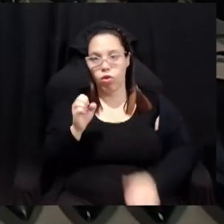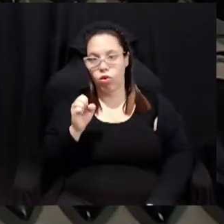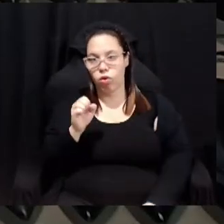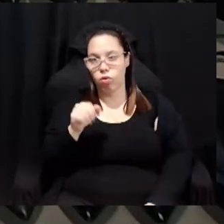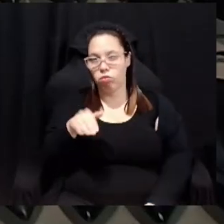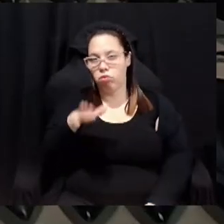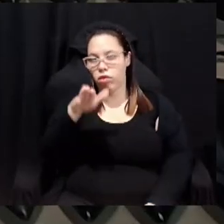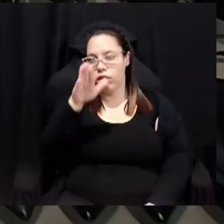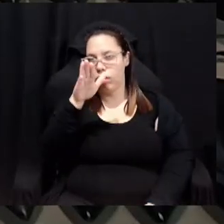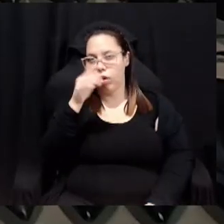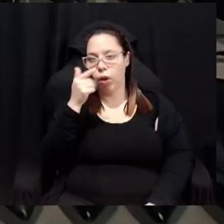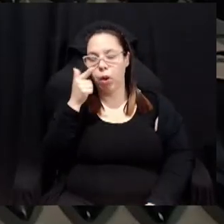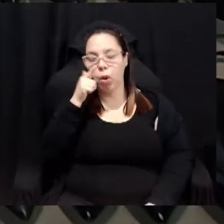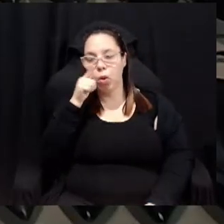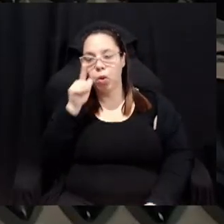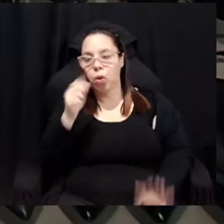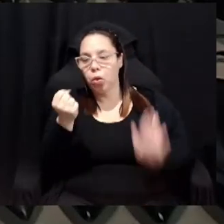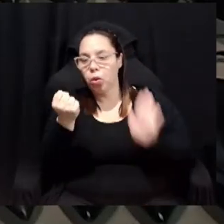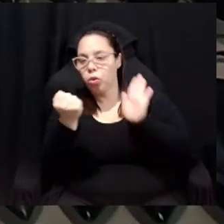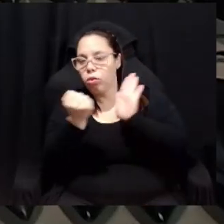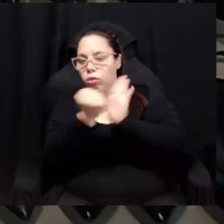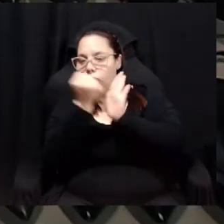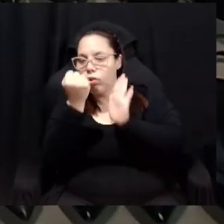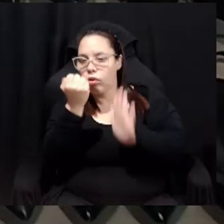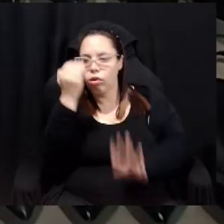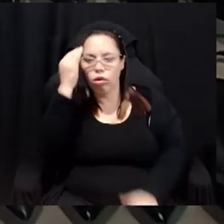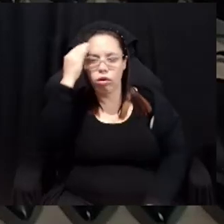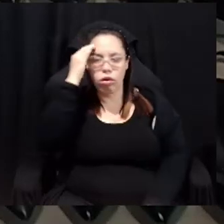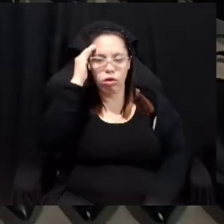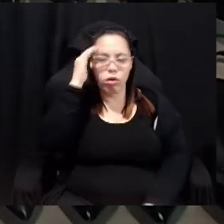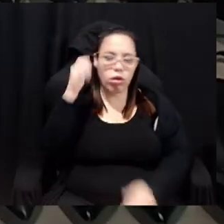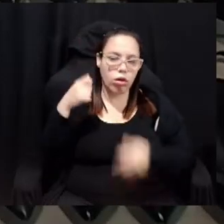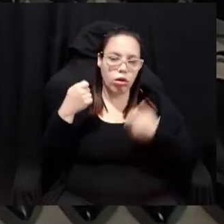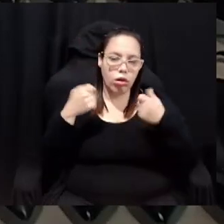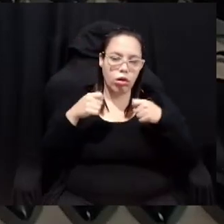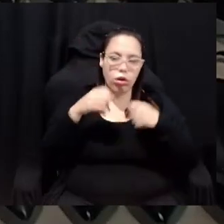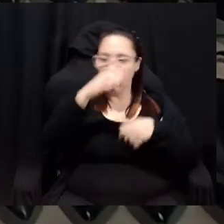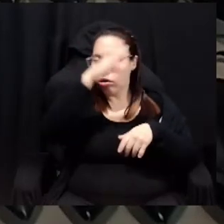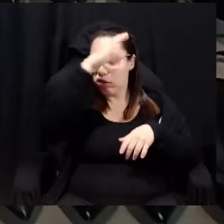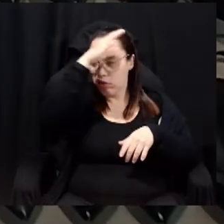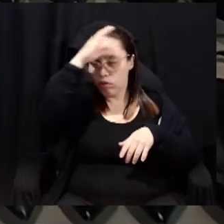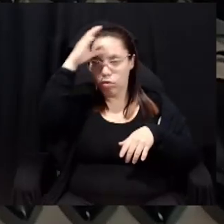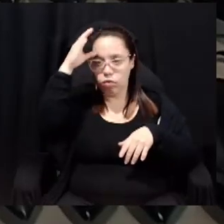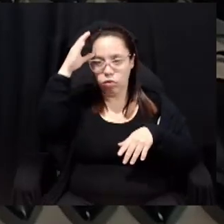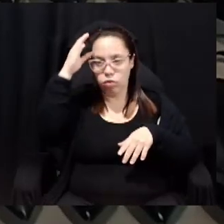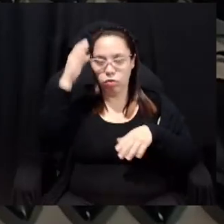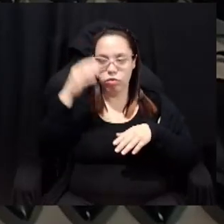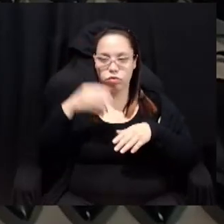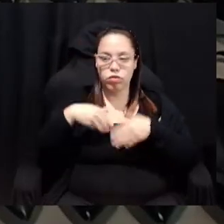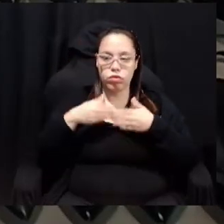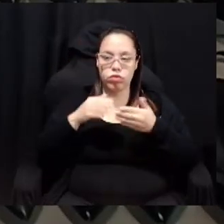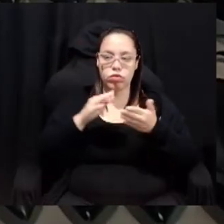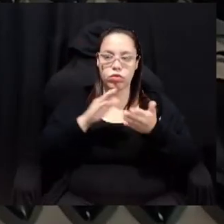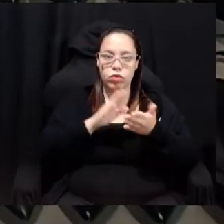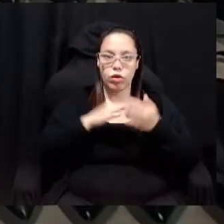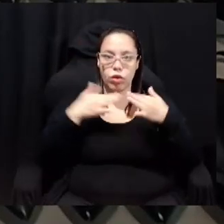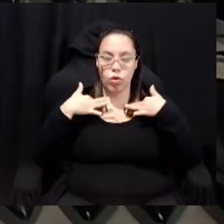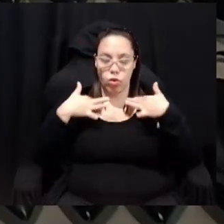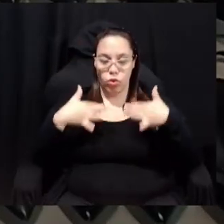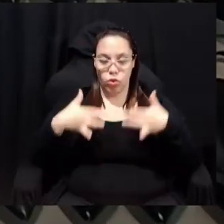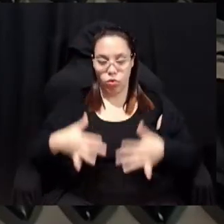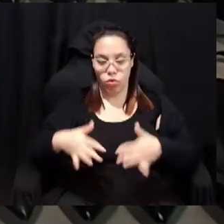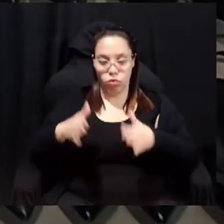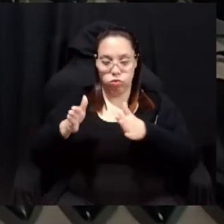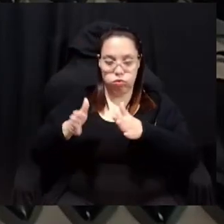consigo olhar para a marca e entender quais são as necessidades do cliente, traduzir isso numa coleção. Então, a gente consegue ter esse